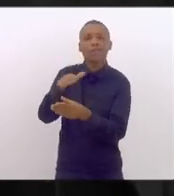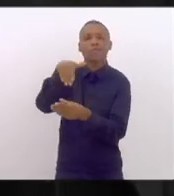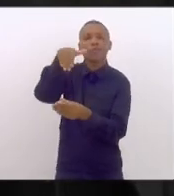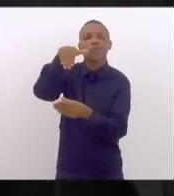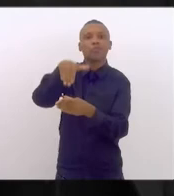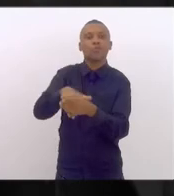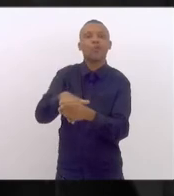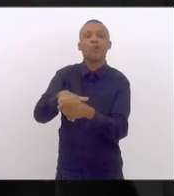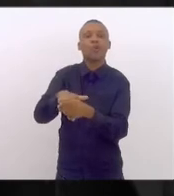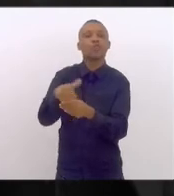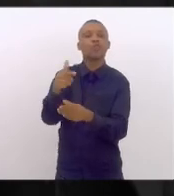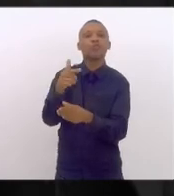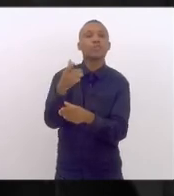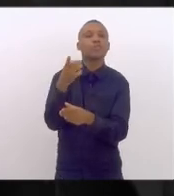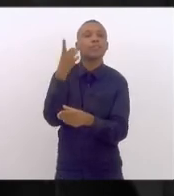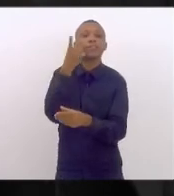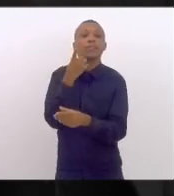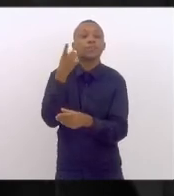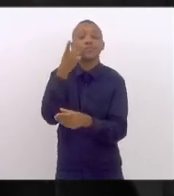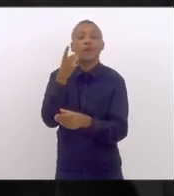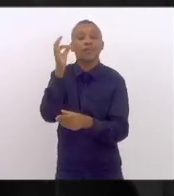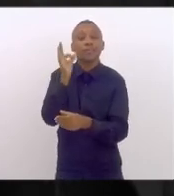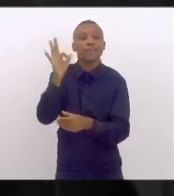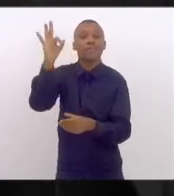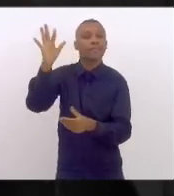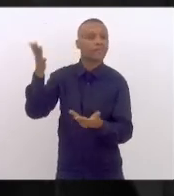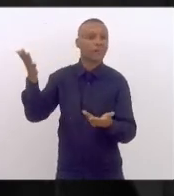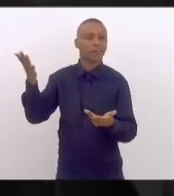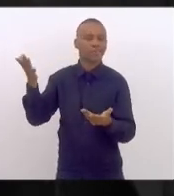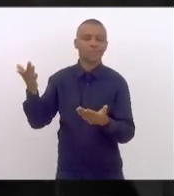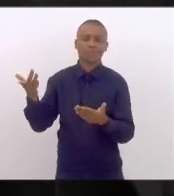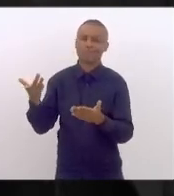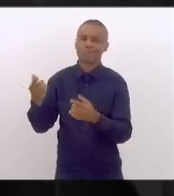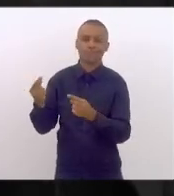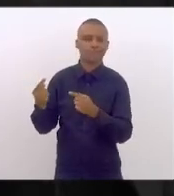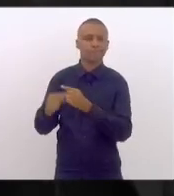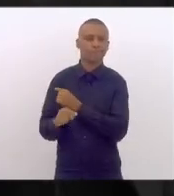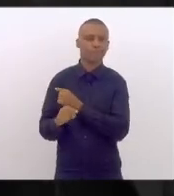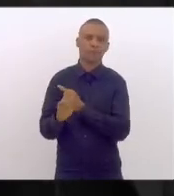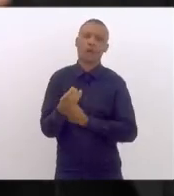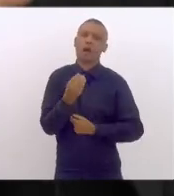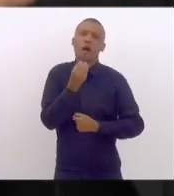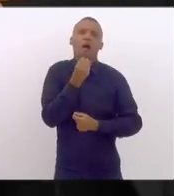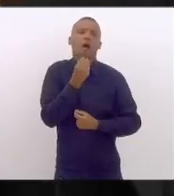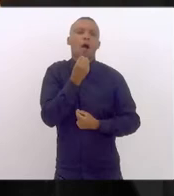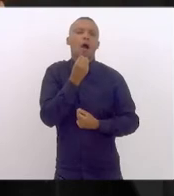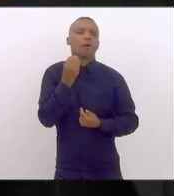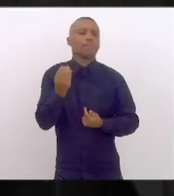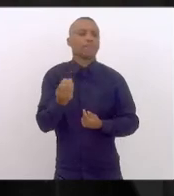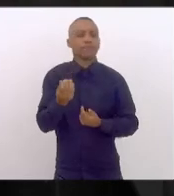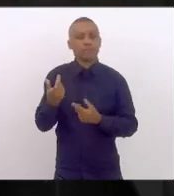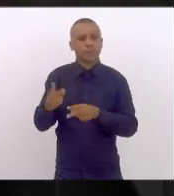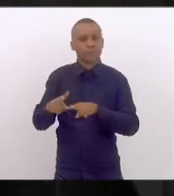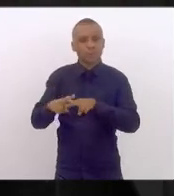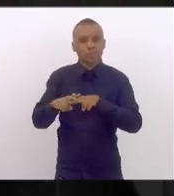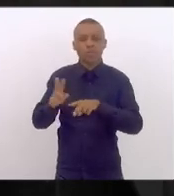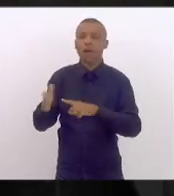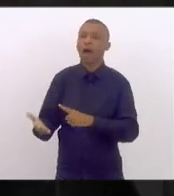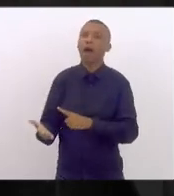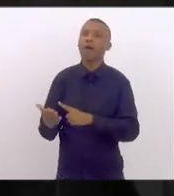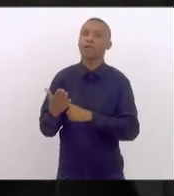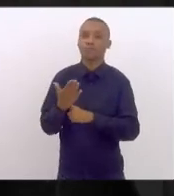legenda de deputado federal e evidentemente com Isso facilita muito